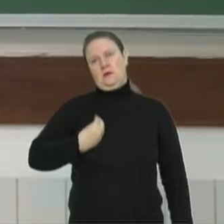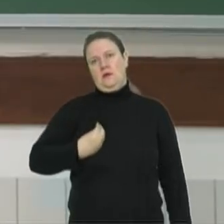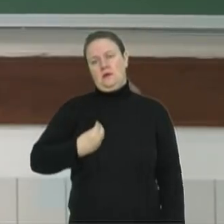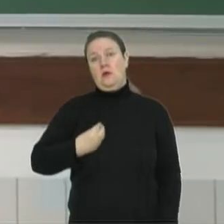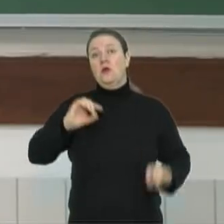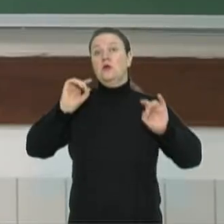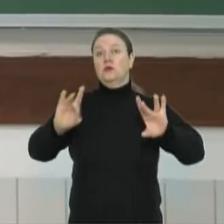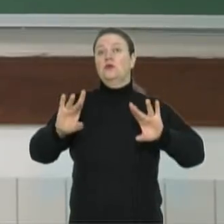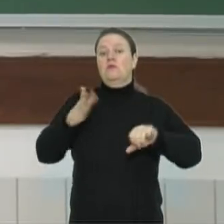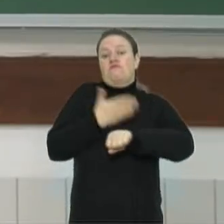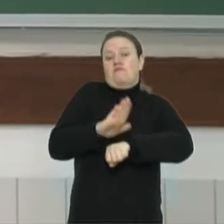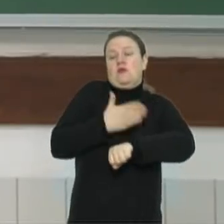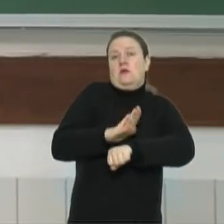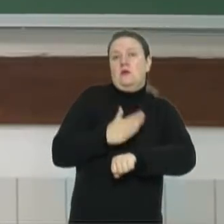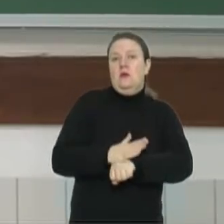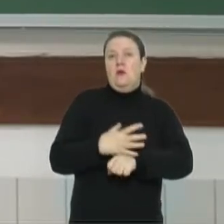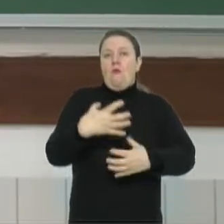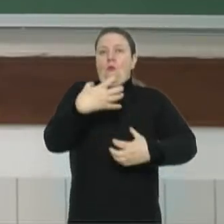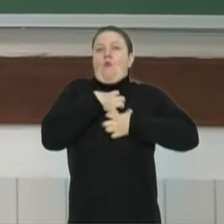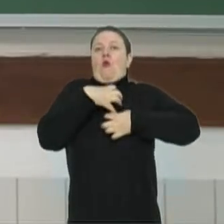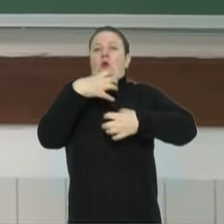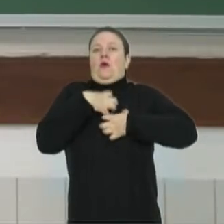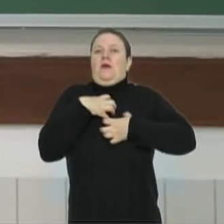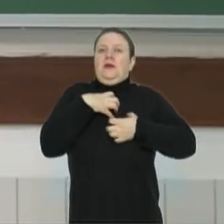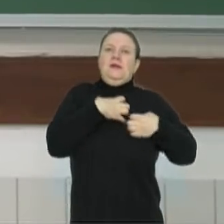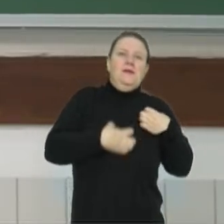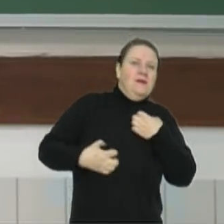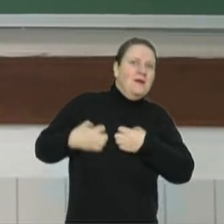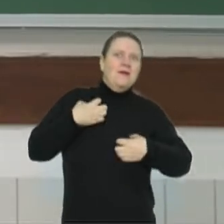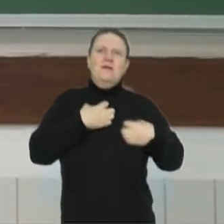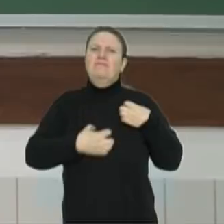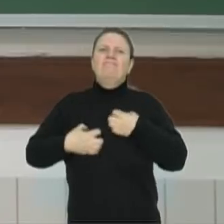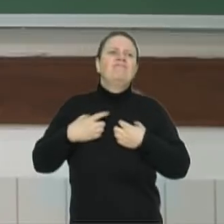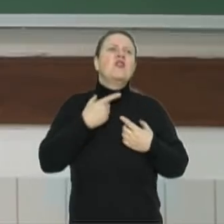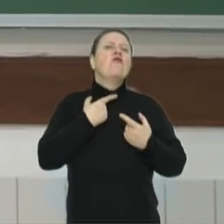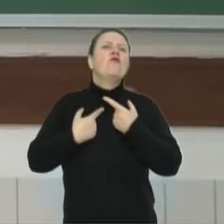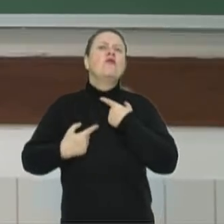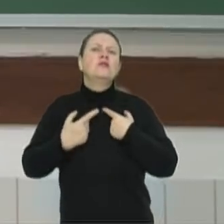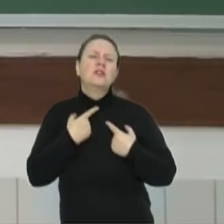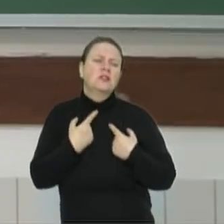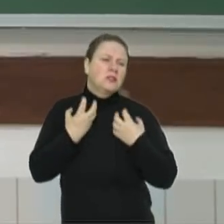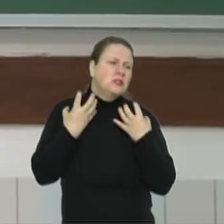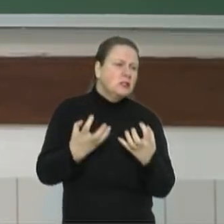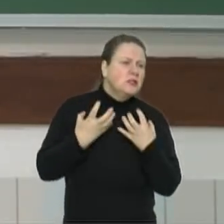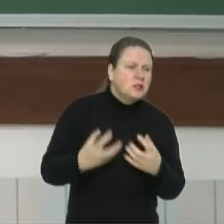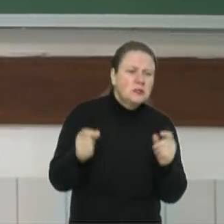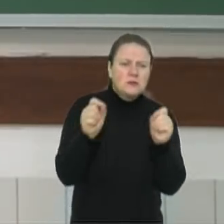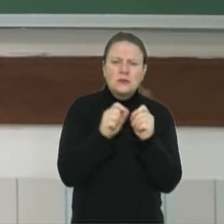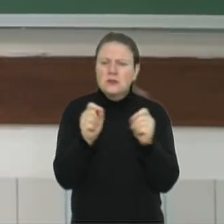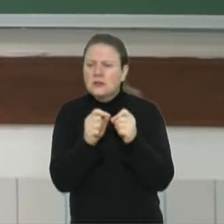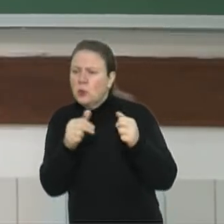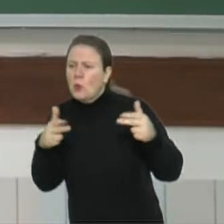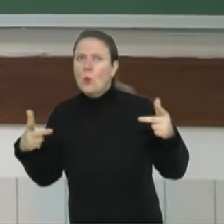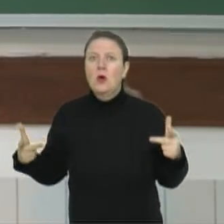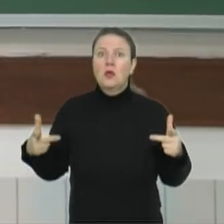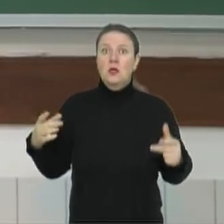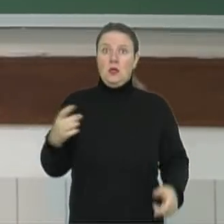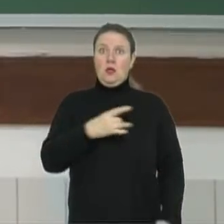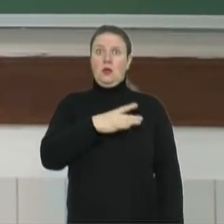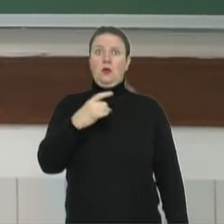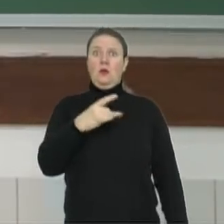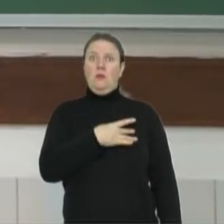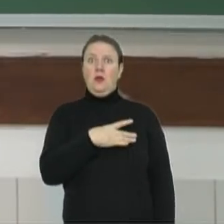fazemos isso através do sentimento de angústia, dessa vontade de querer realizar algo e o medo de não